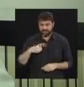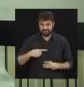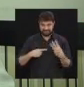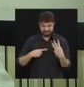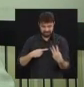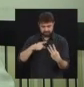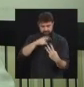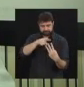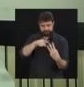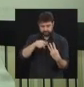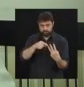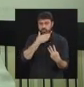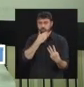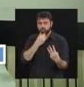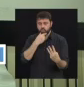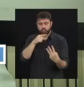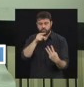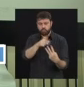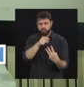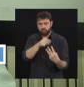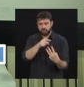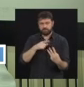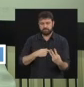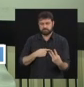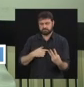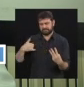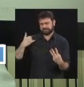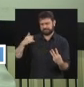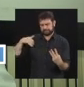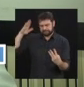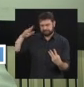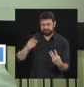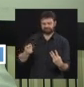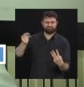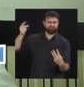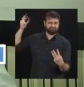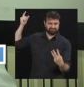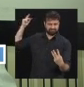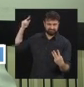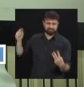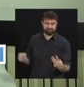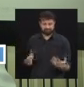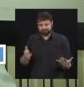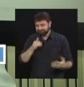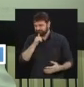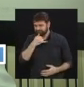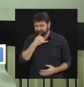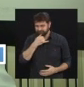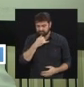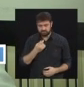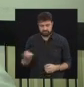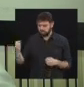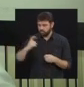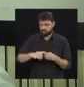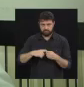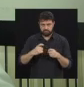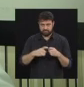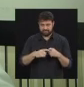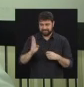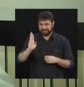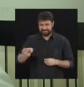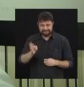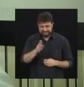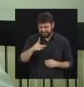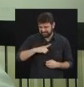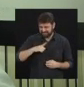pacientes. Um senhor de bastante idade, há muitos anos, que ele infelizmente não retornou ao consultório porque acho que ele já tinha